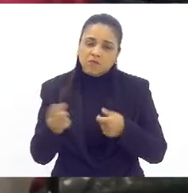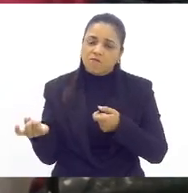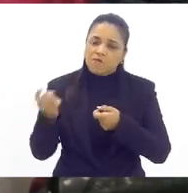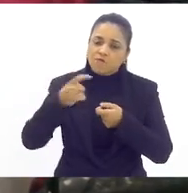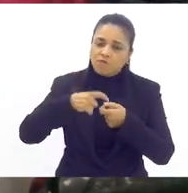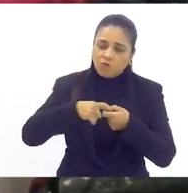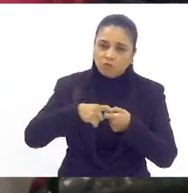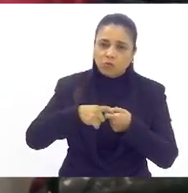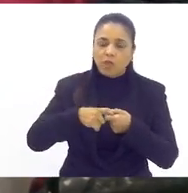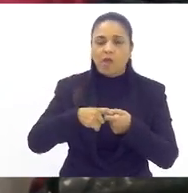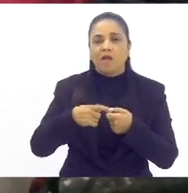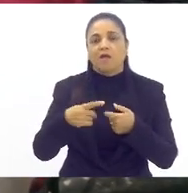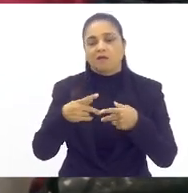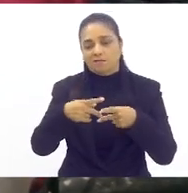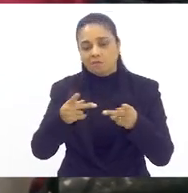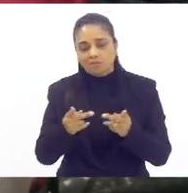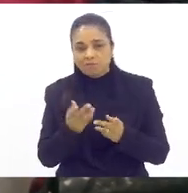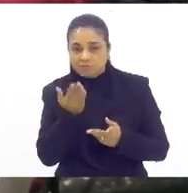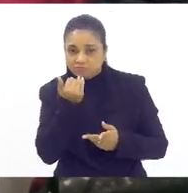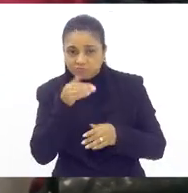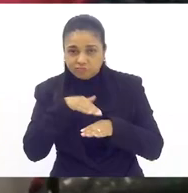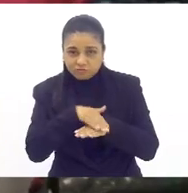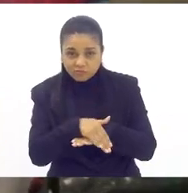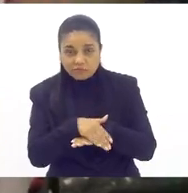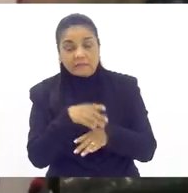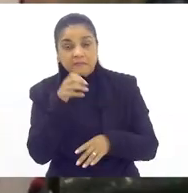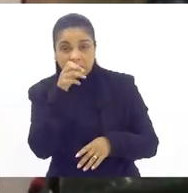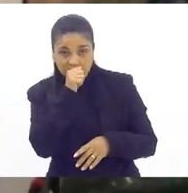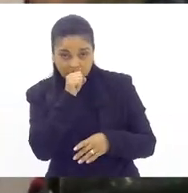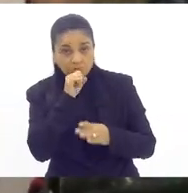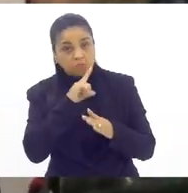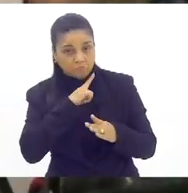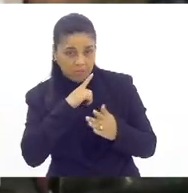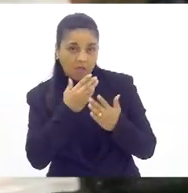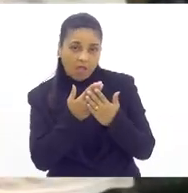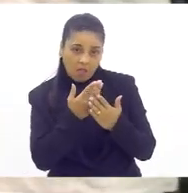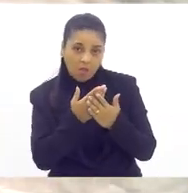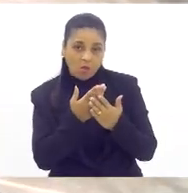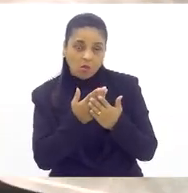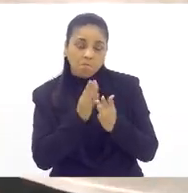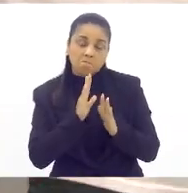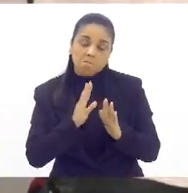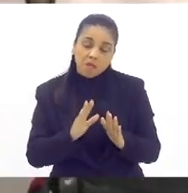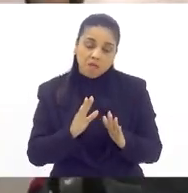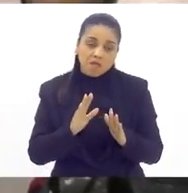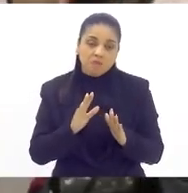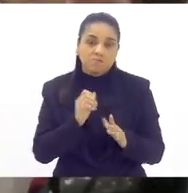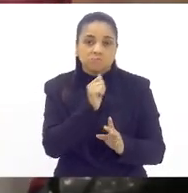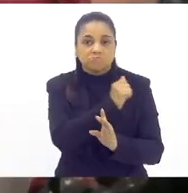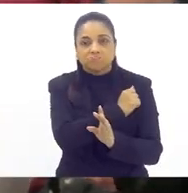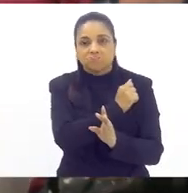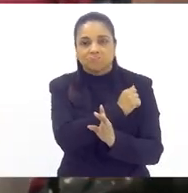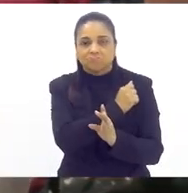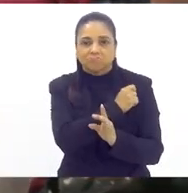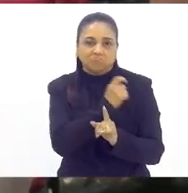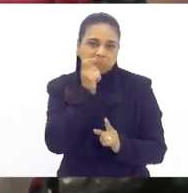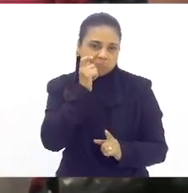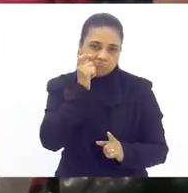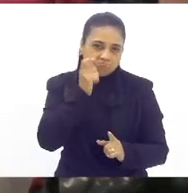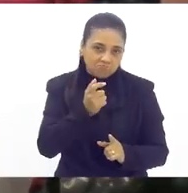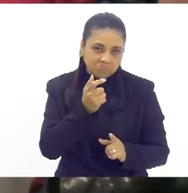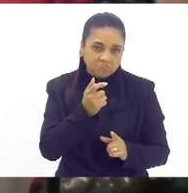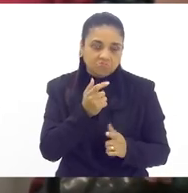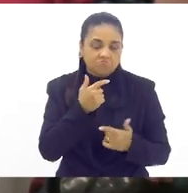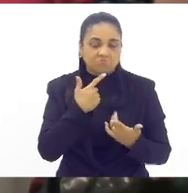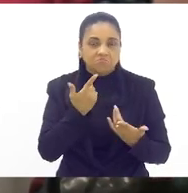o almoço no sábado tem aula no sábado mas lamentavelmente né os estudantes não parece que não não precisam de almoço